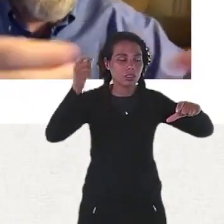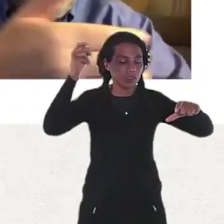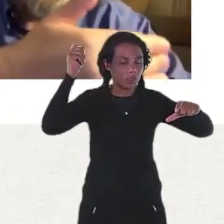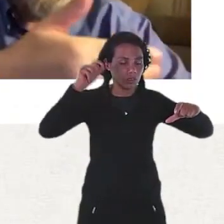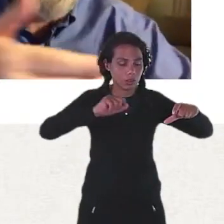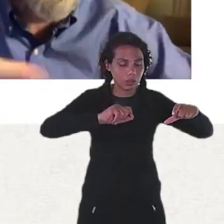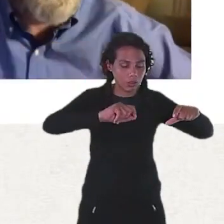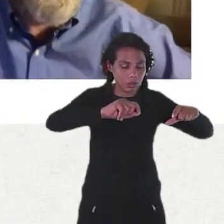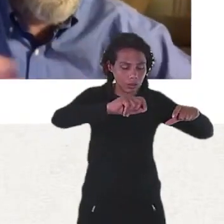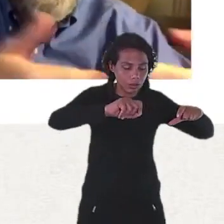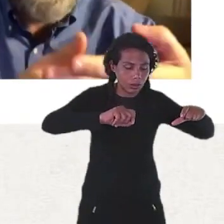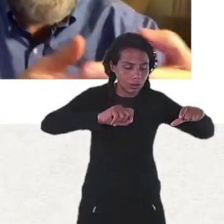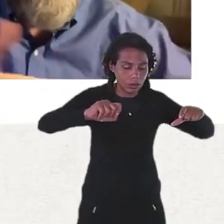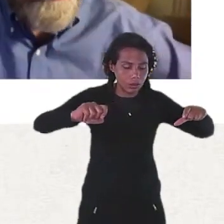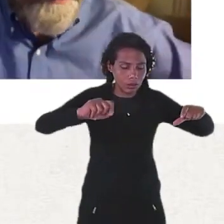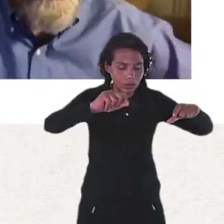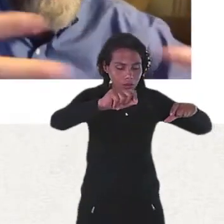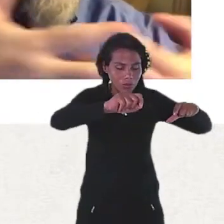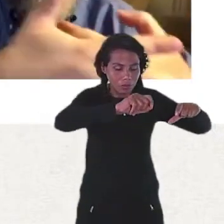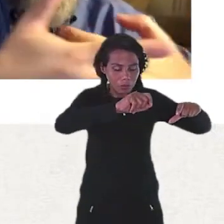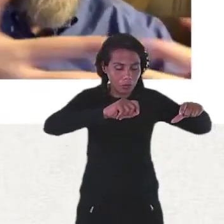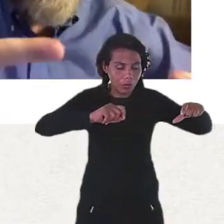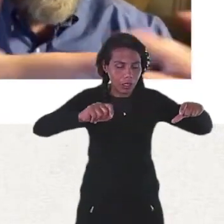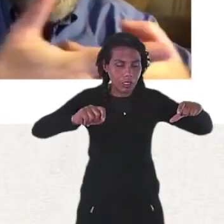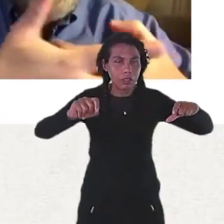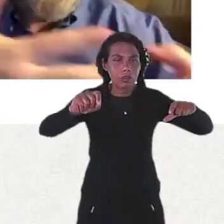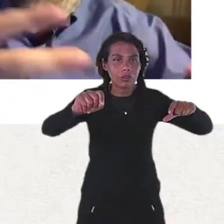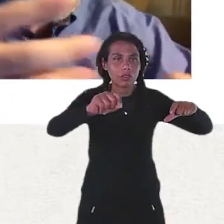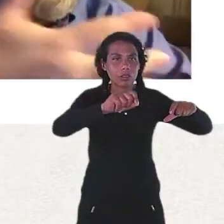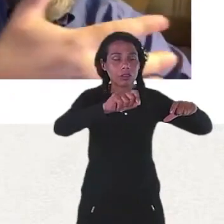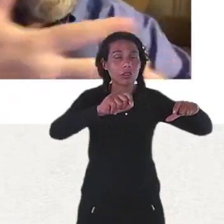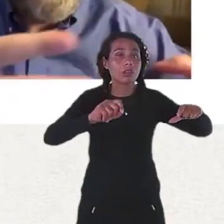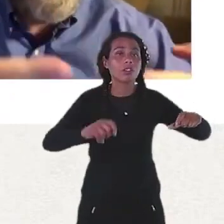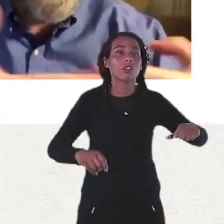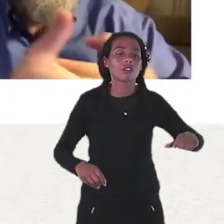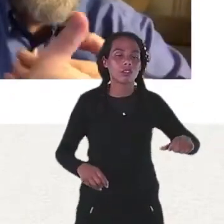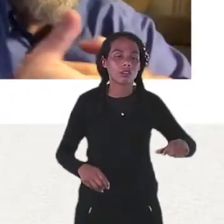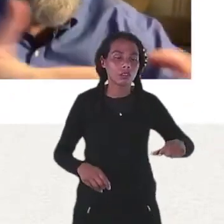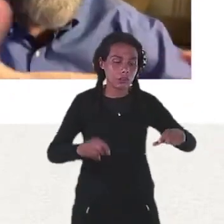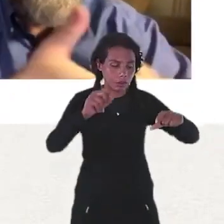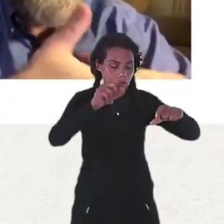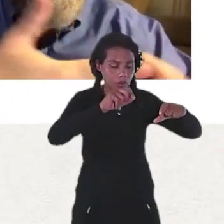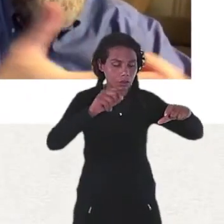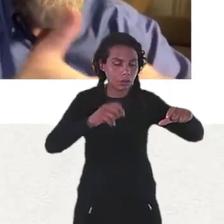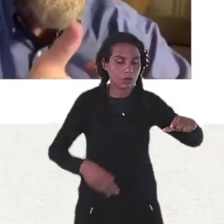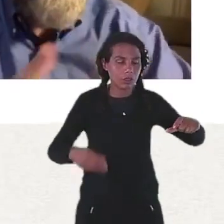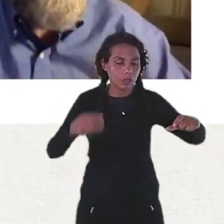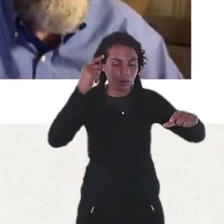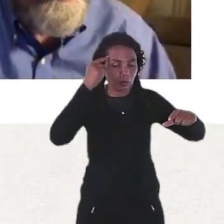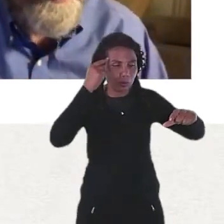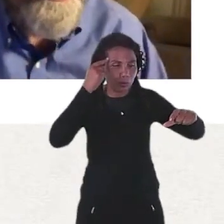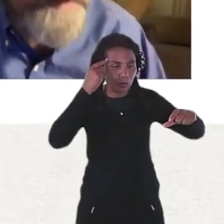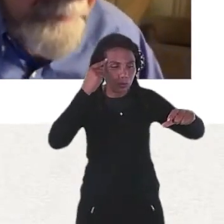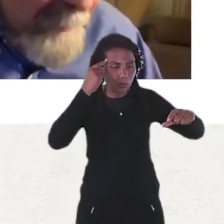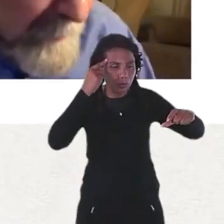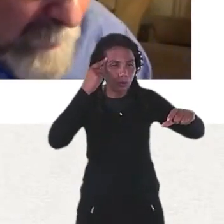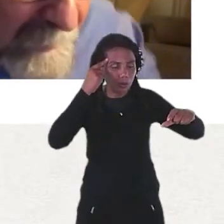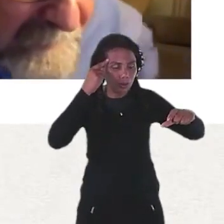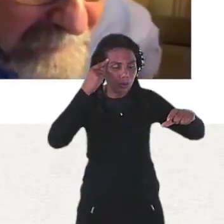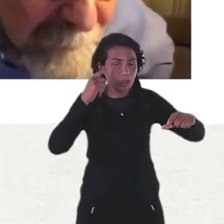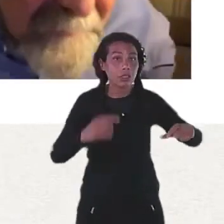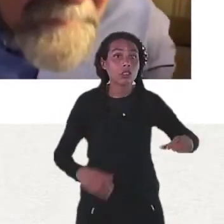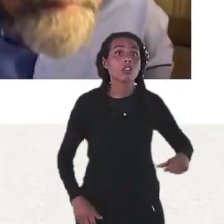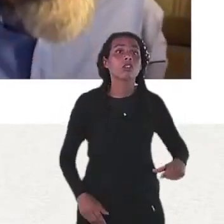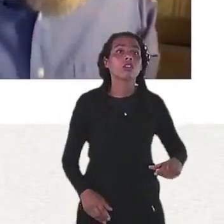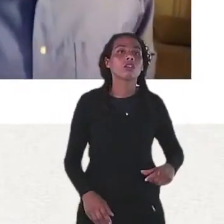a tangente, o seno, cosseno. Ou seja, você estava computando com o hardware. Né? O cérebro é a